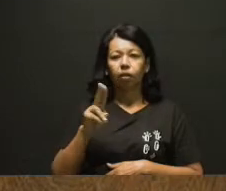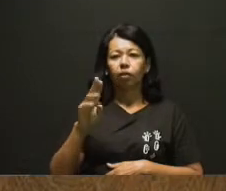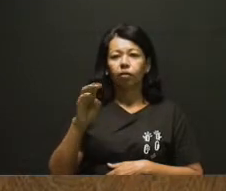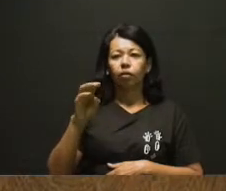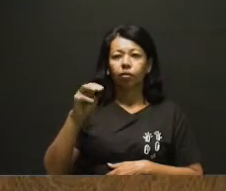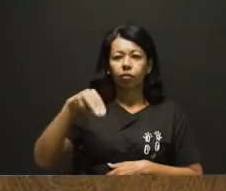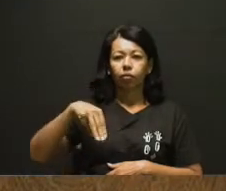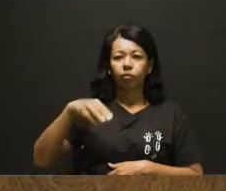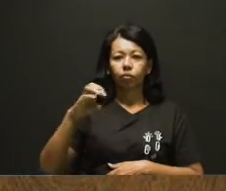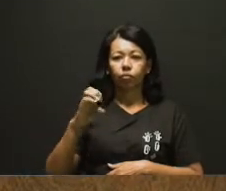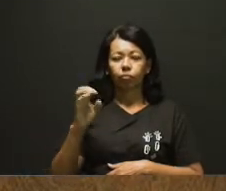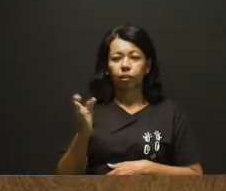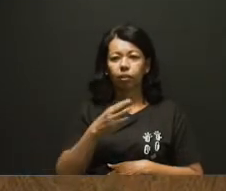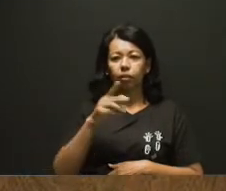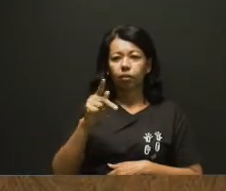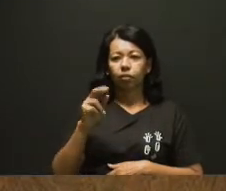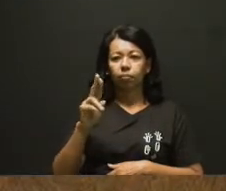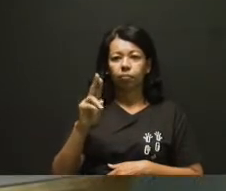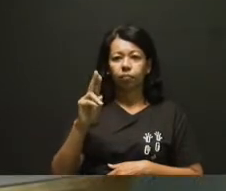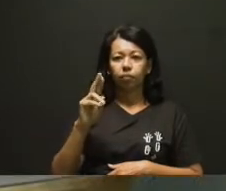isabel fica à vontade